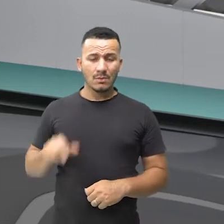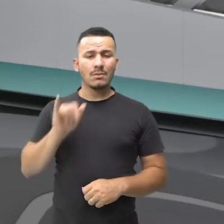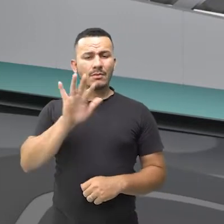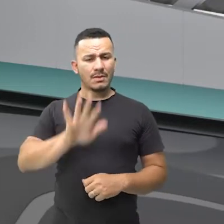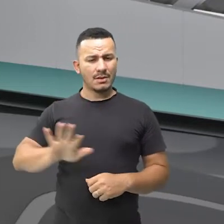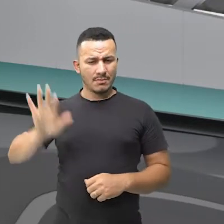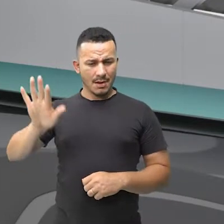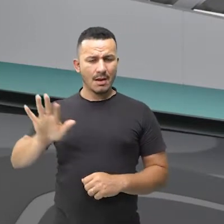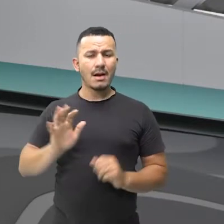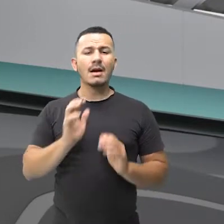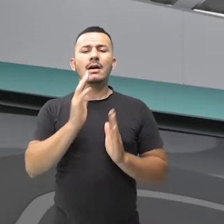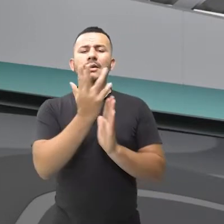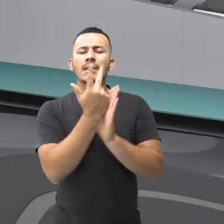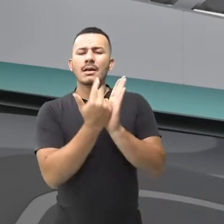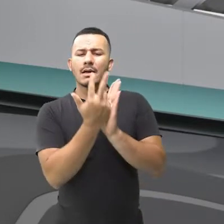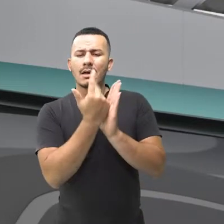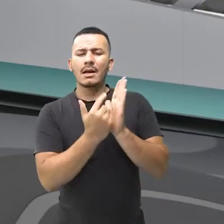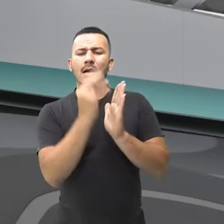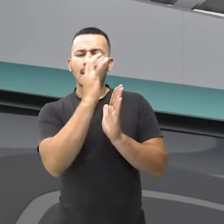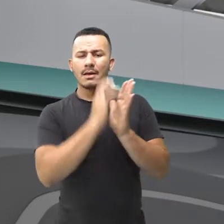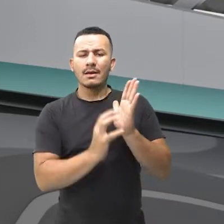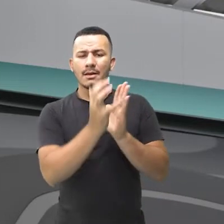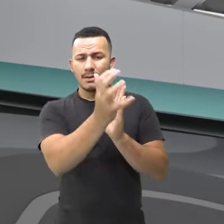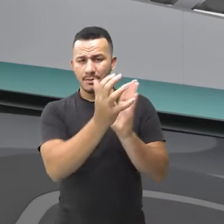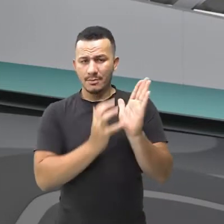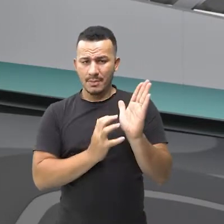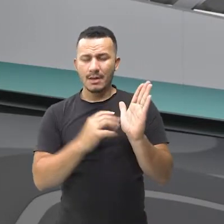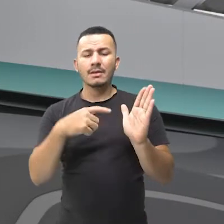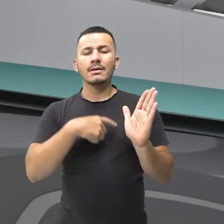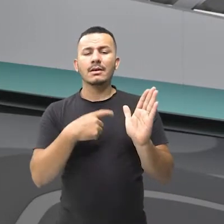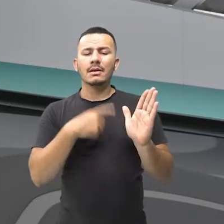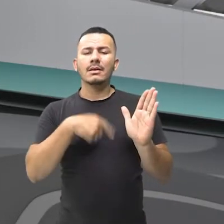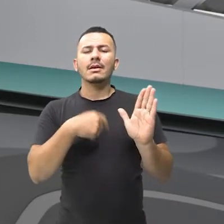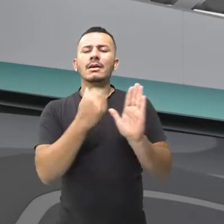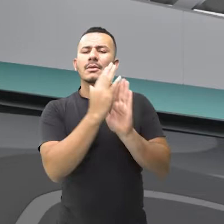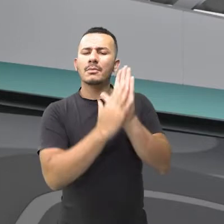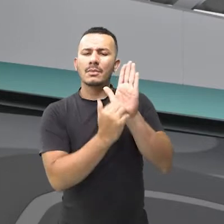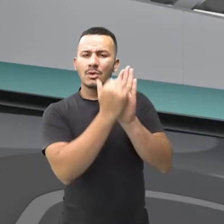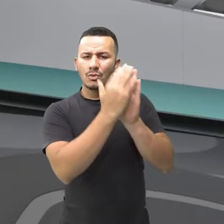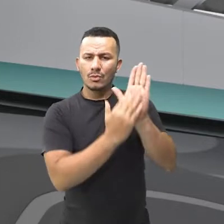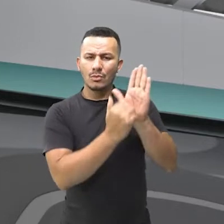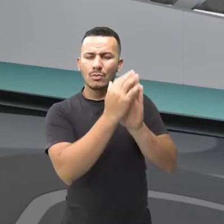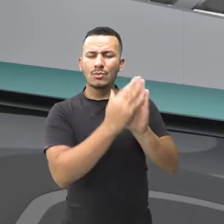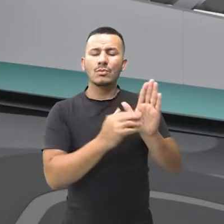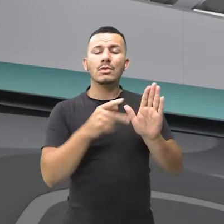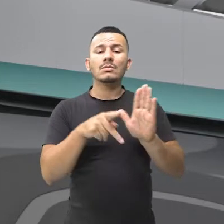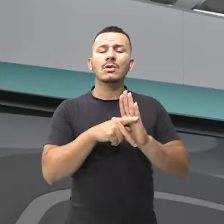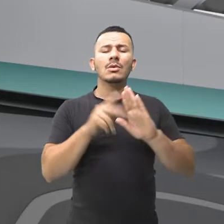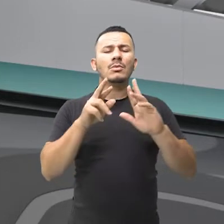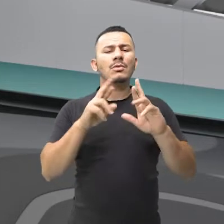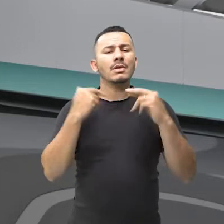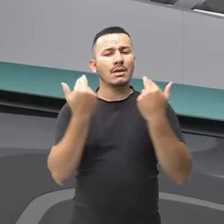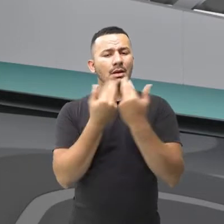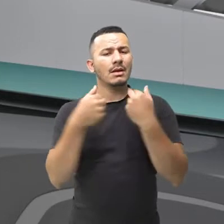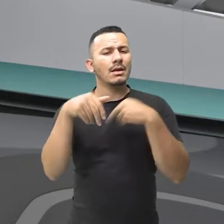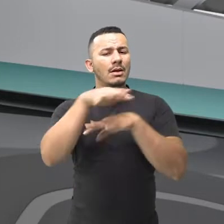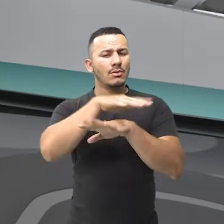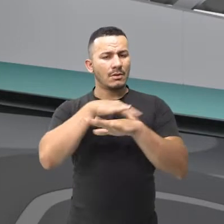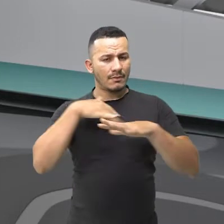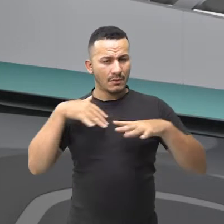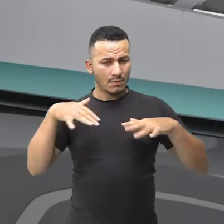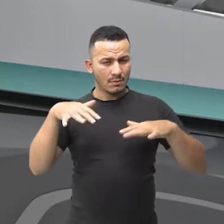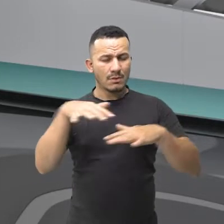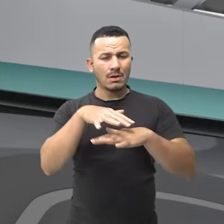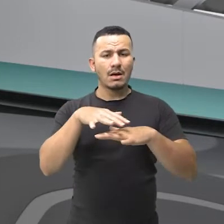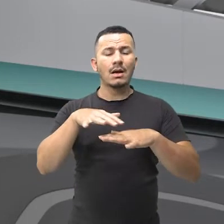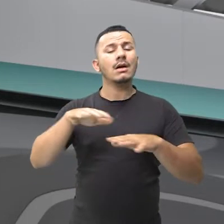arte rupestre, ou seja, são pinturas que são produzidas, né, como formas ritualísticas nas cavernas e